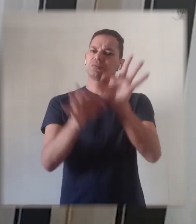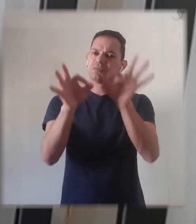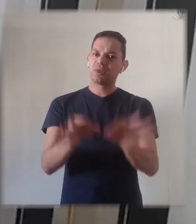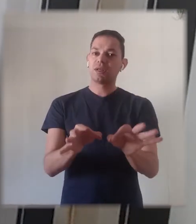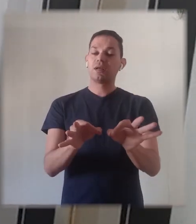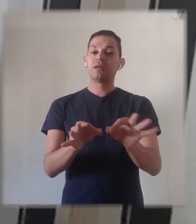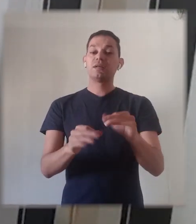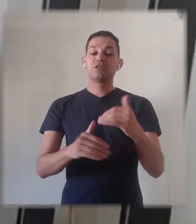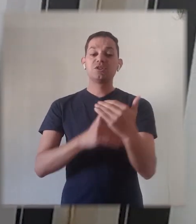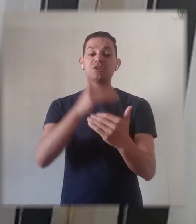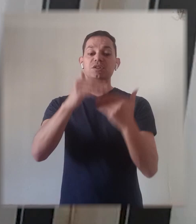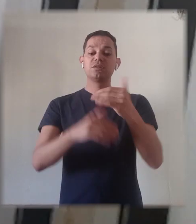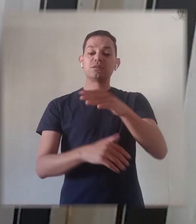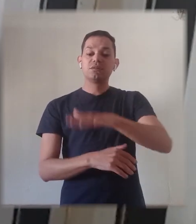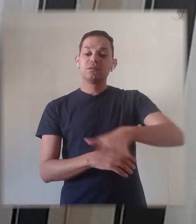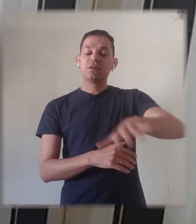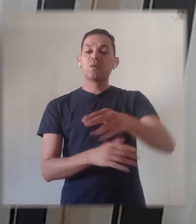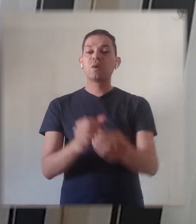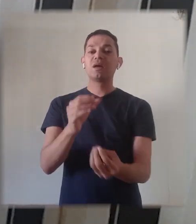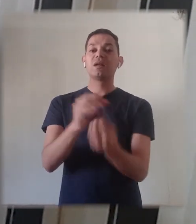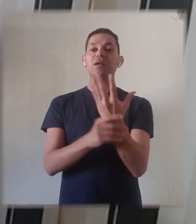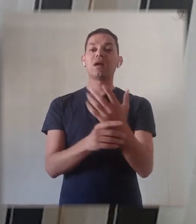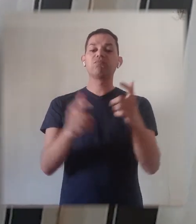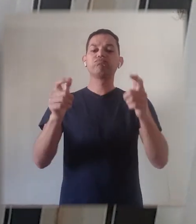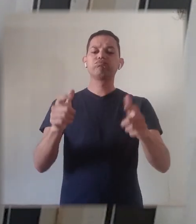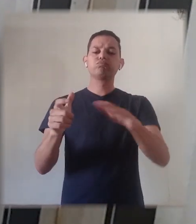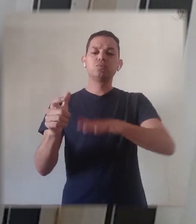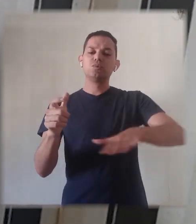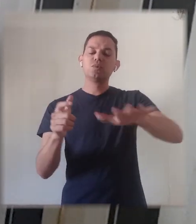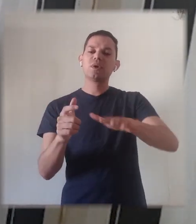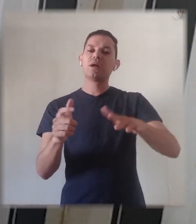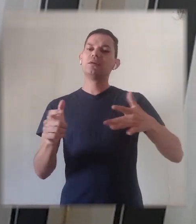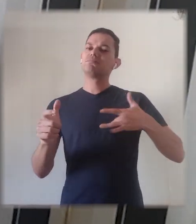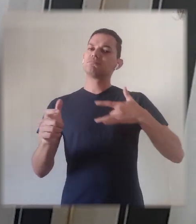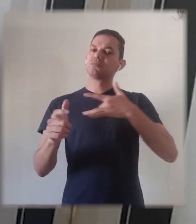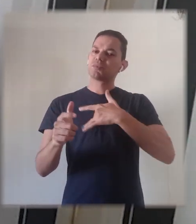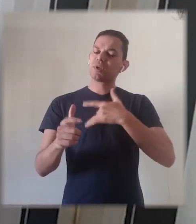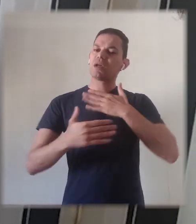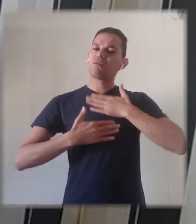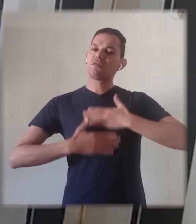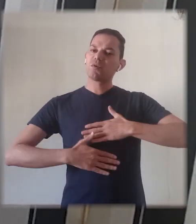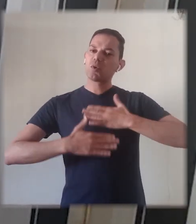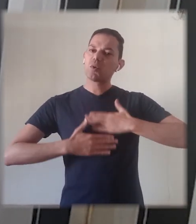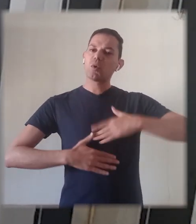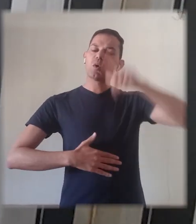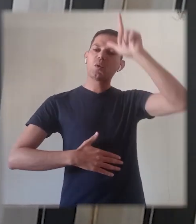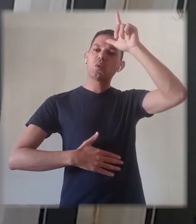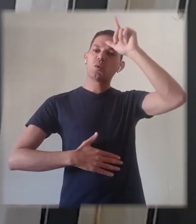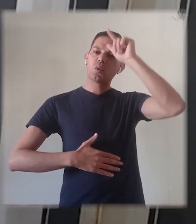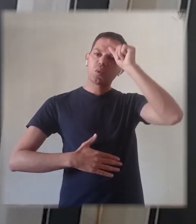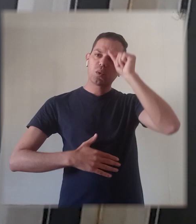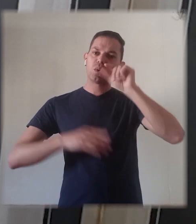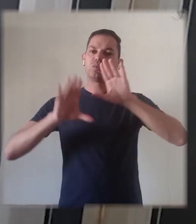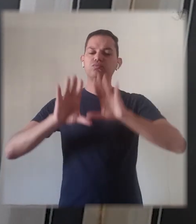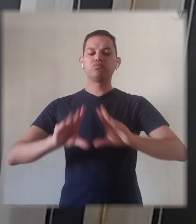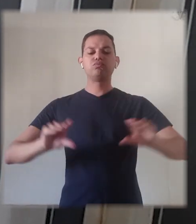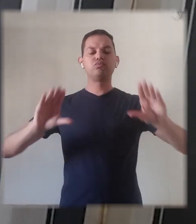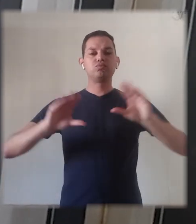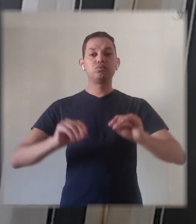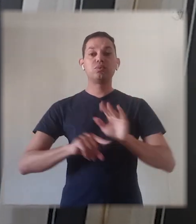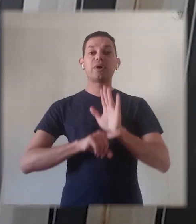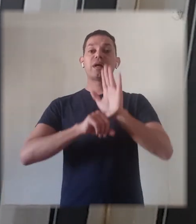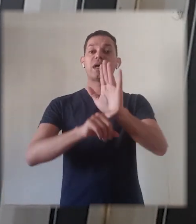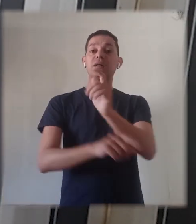muito, tá? E desenvolver um espaço saudável, né? Um espaço que seja acolhedor, que seja saudável,